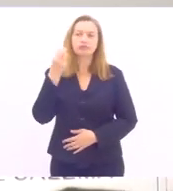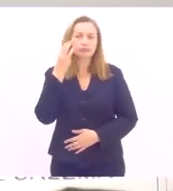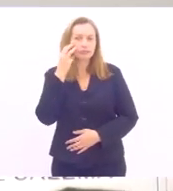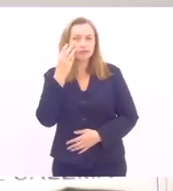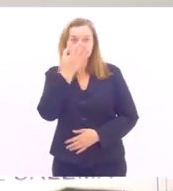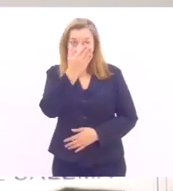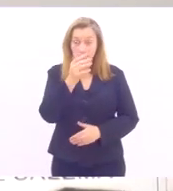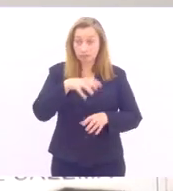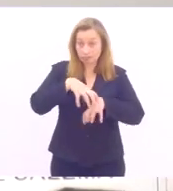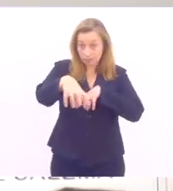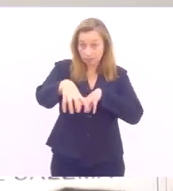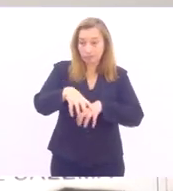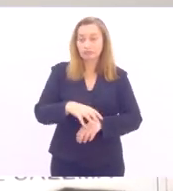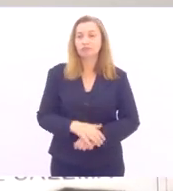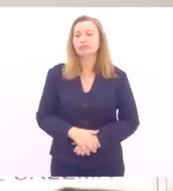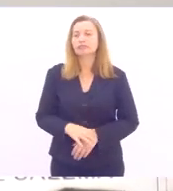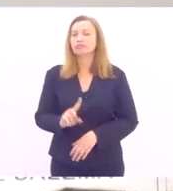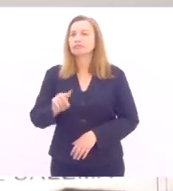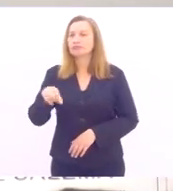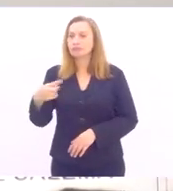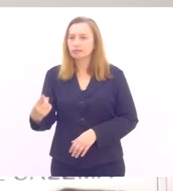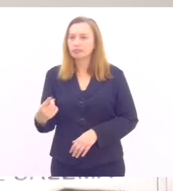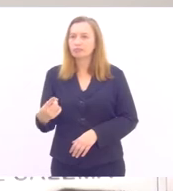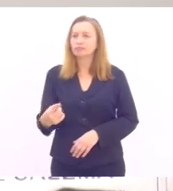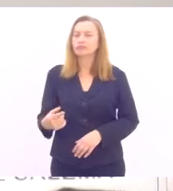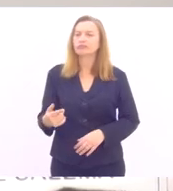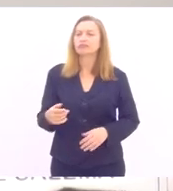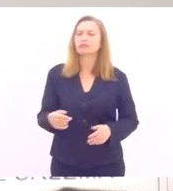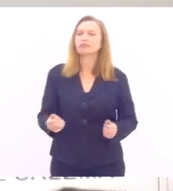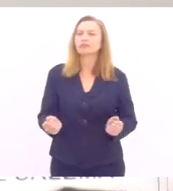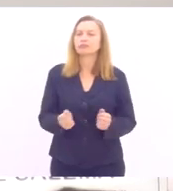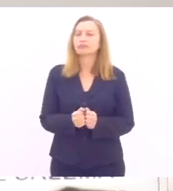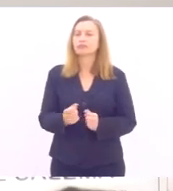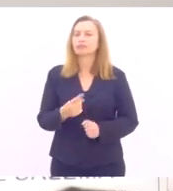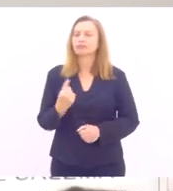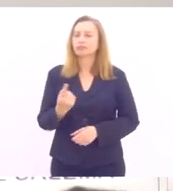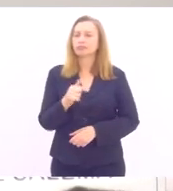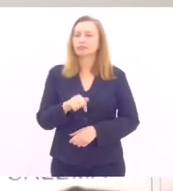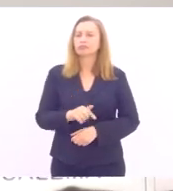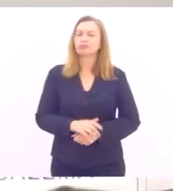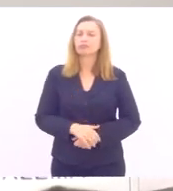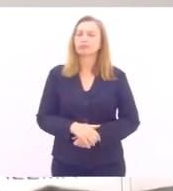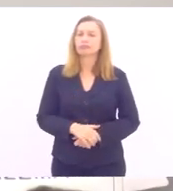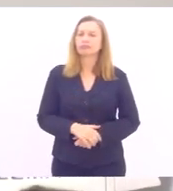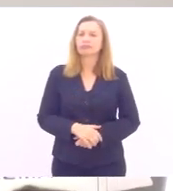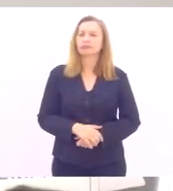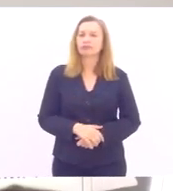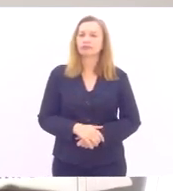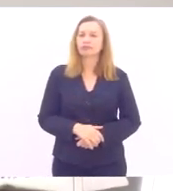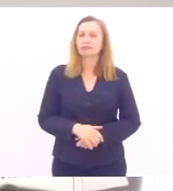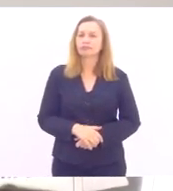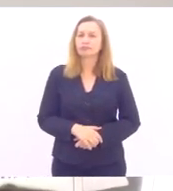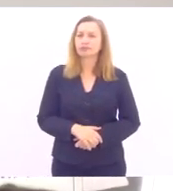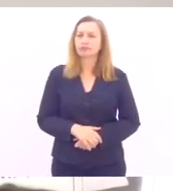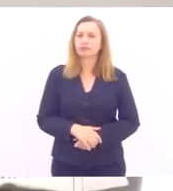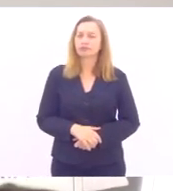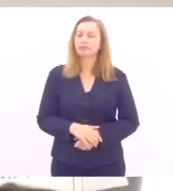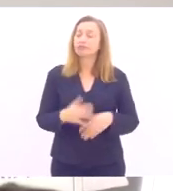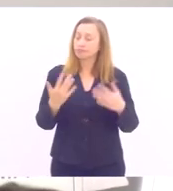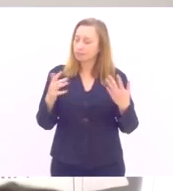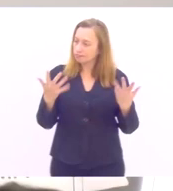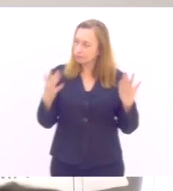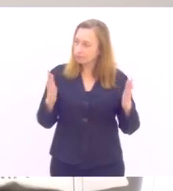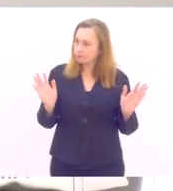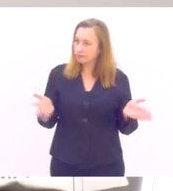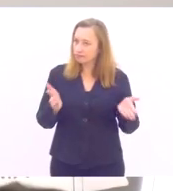remota, né, os demais integrantes aqui dessa mesa. enaltecer aqui essa iniciativa até